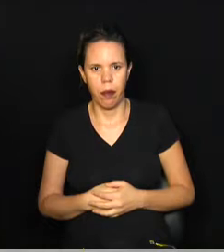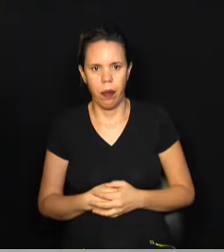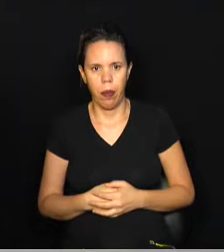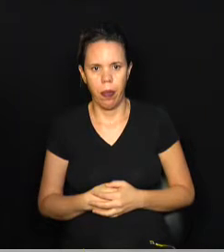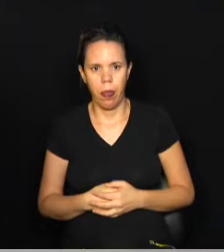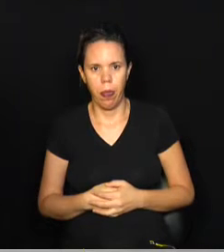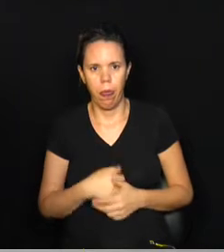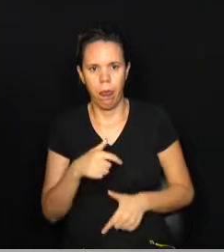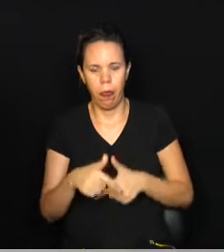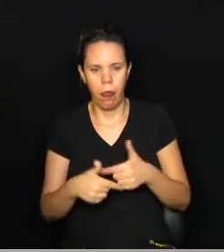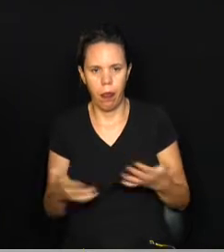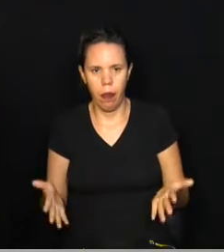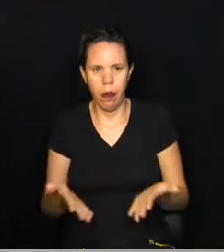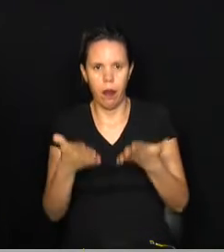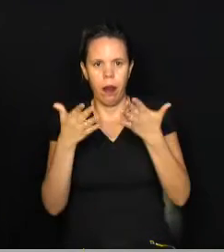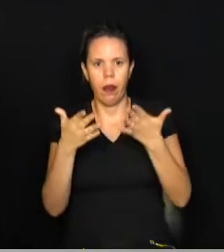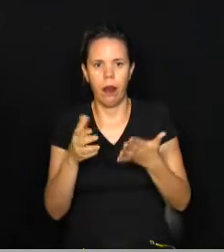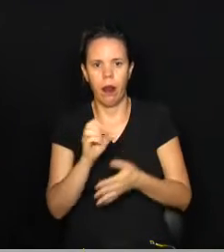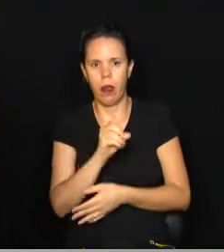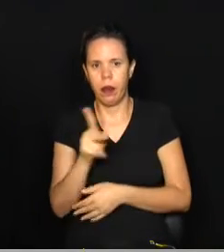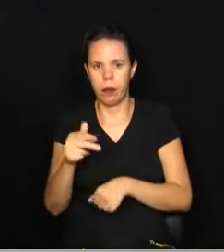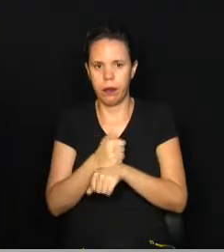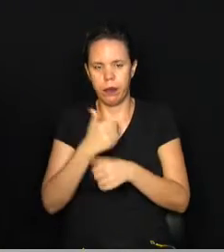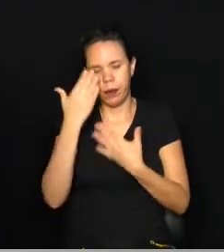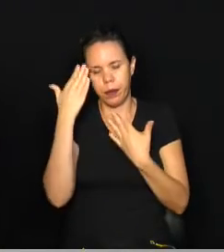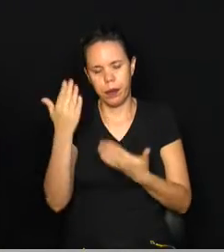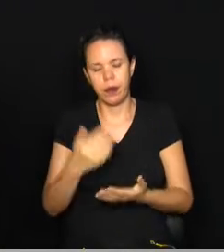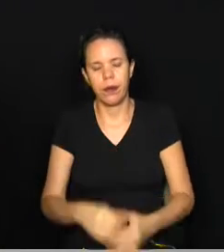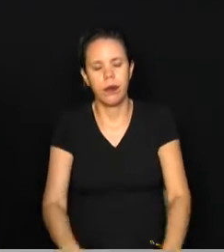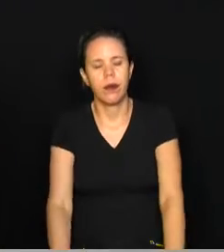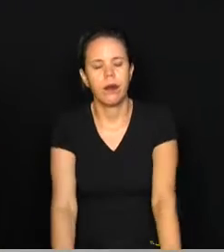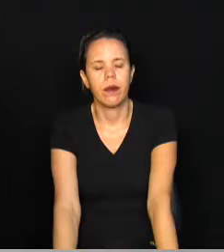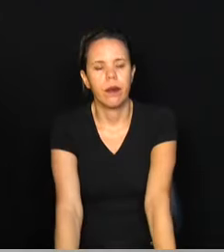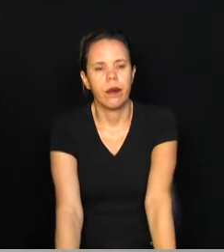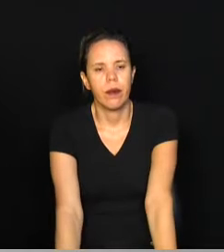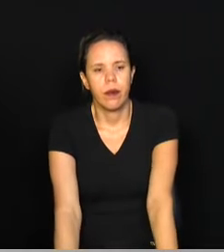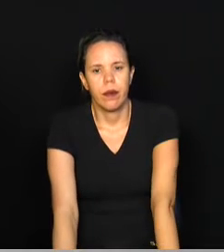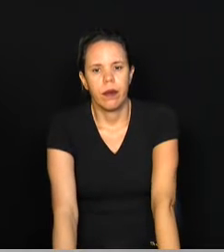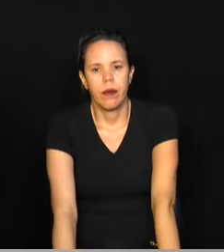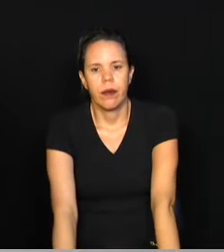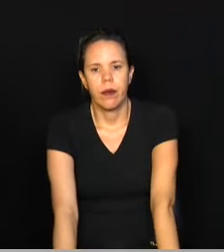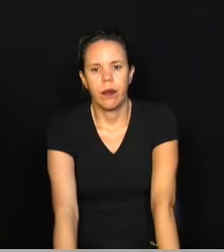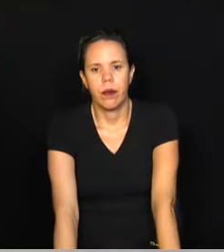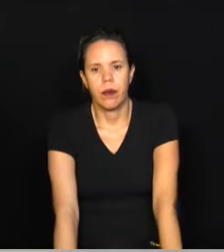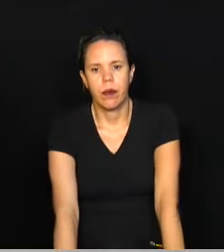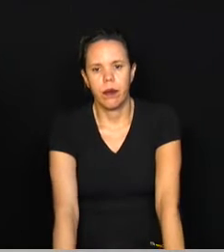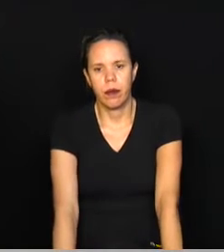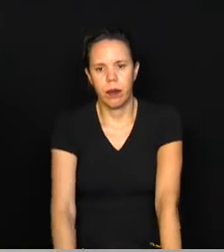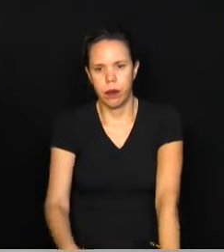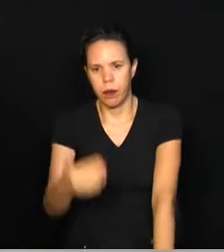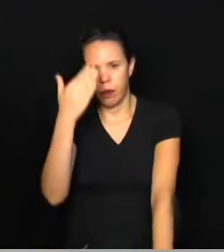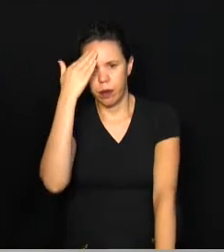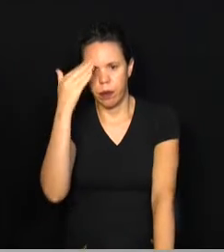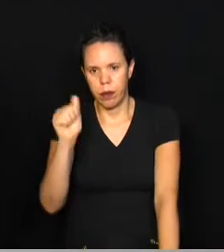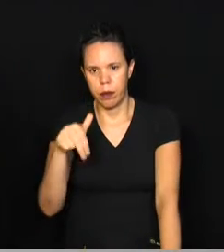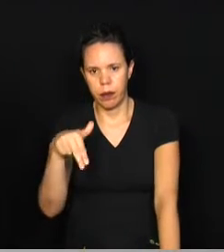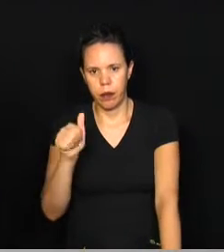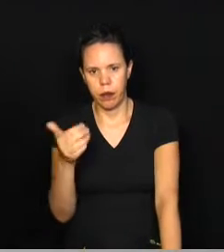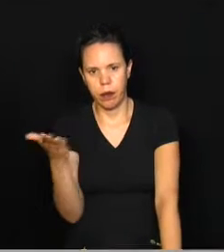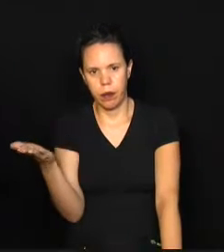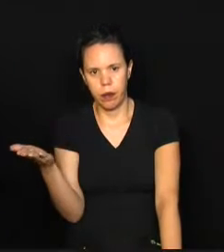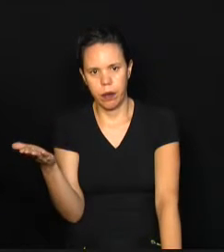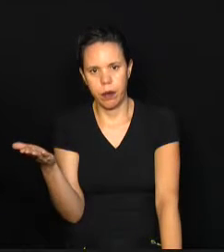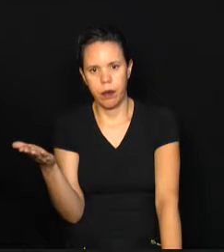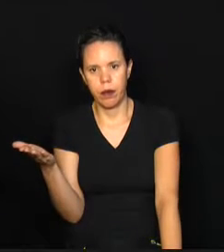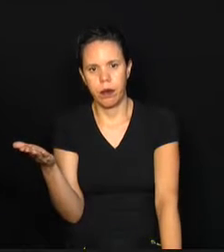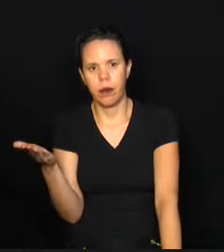todos trabalhando em prol da optometria. Muito obrigada. Muito obrigado, senhora Ana. Obrigado